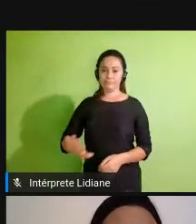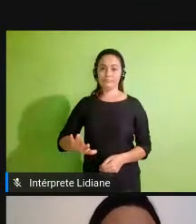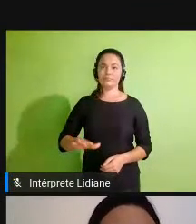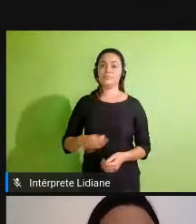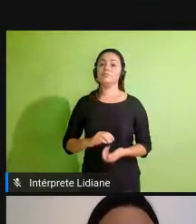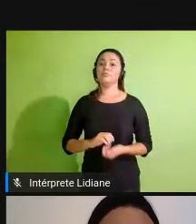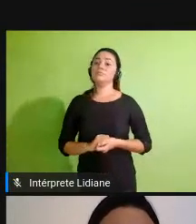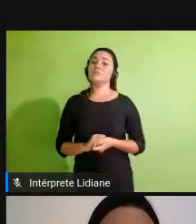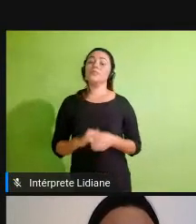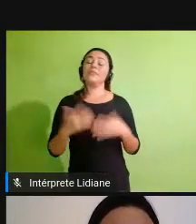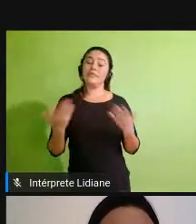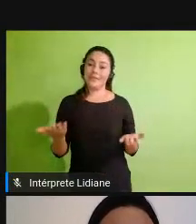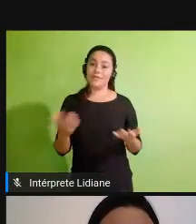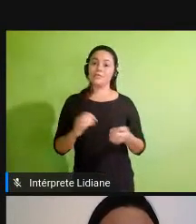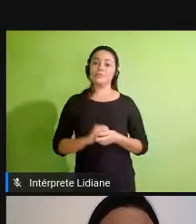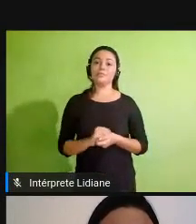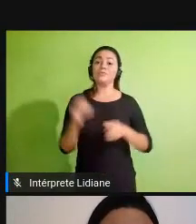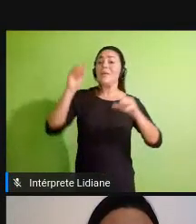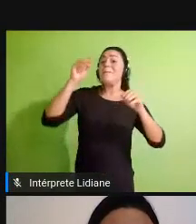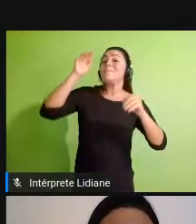passar.